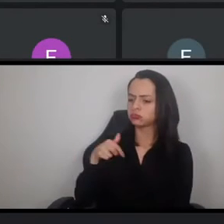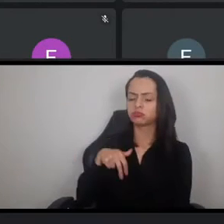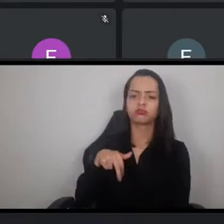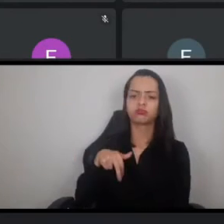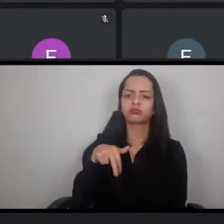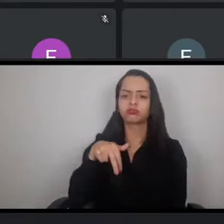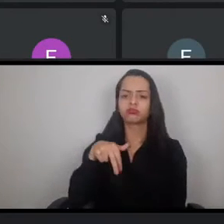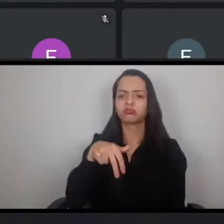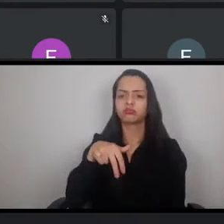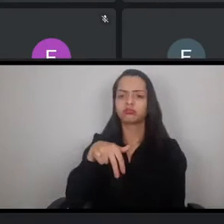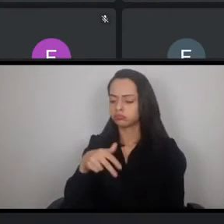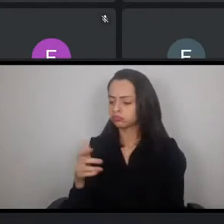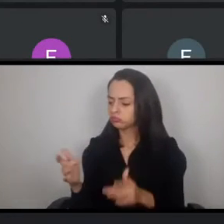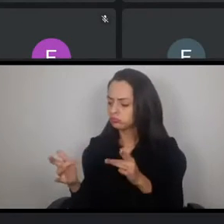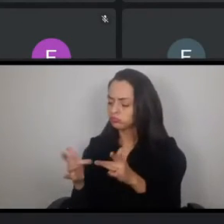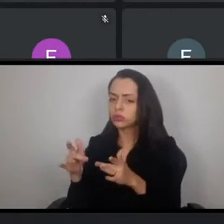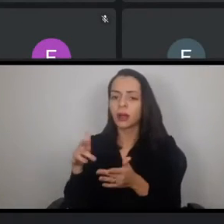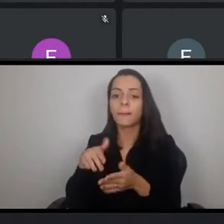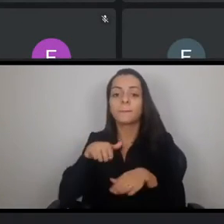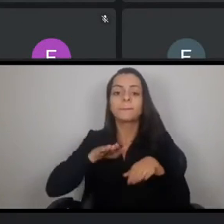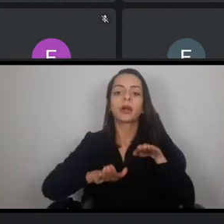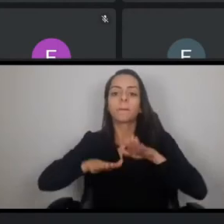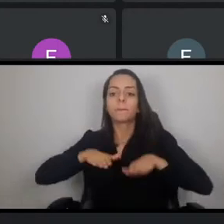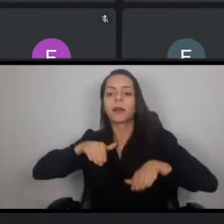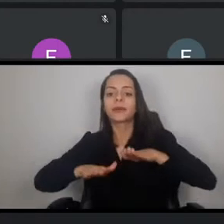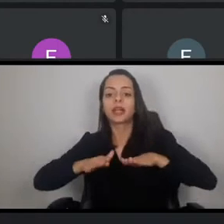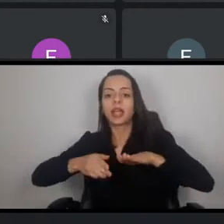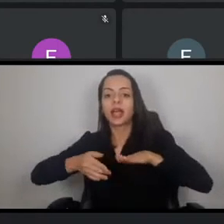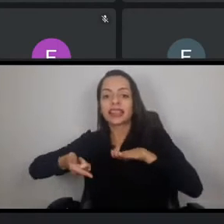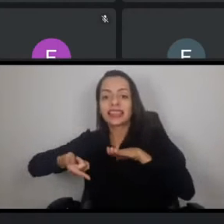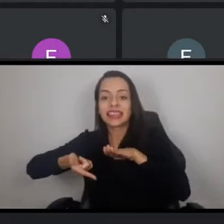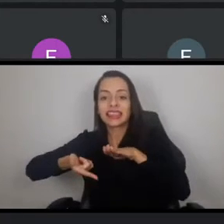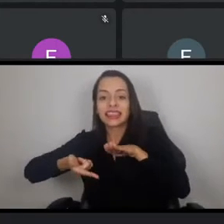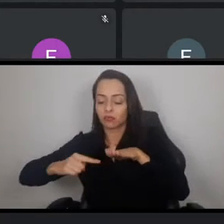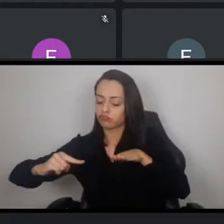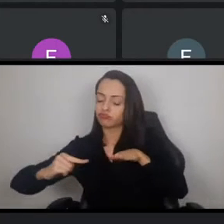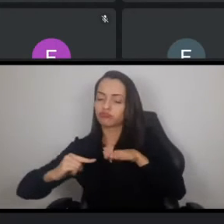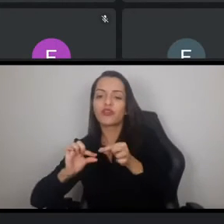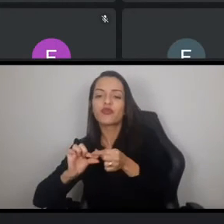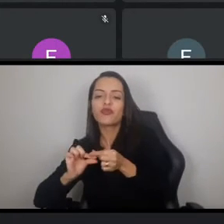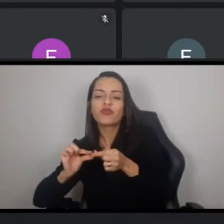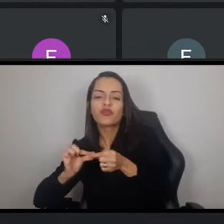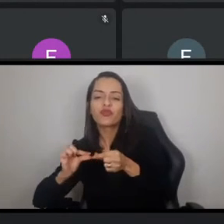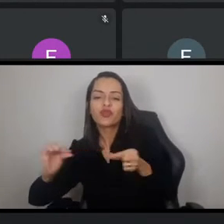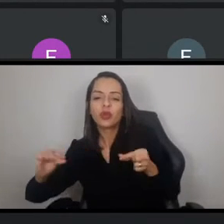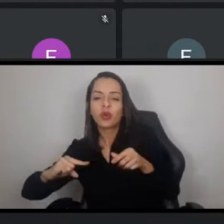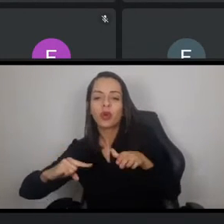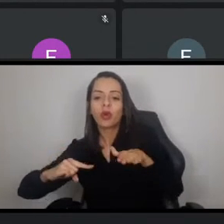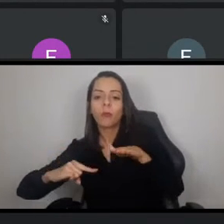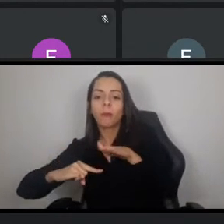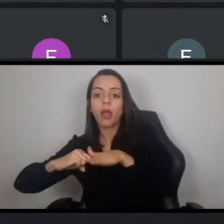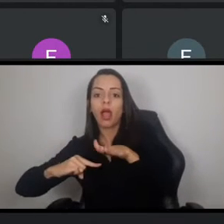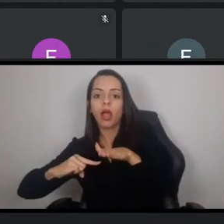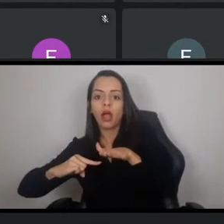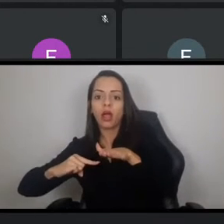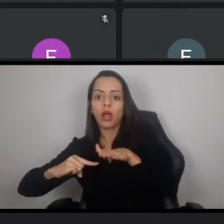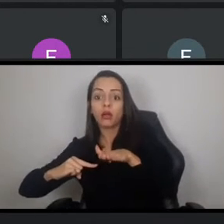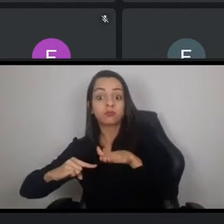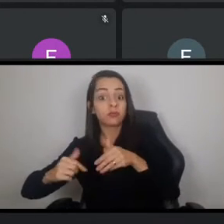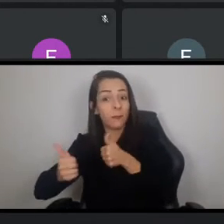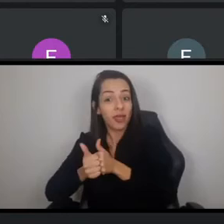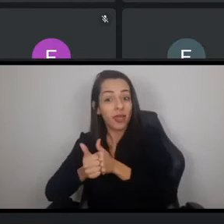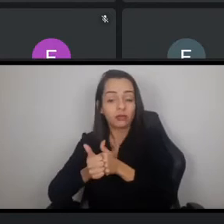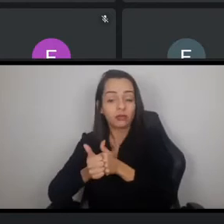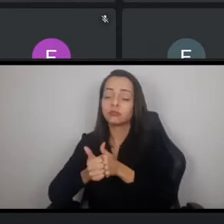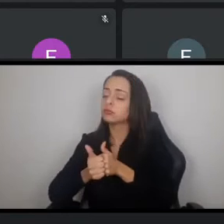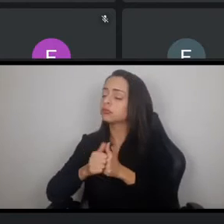superfícies equipotenciais. Quanto mais perto da minha fonte, quanto mais perto do fio ali, maior vai ser o nível